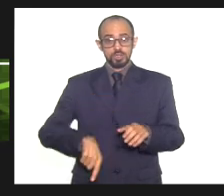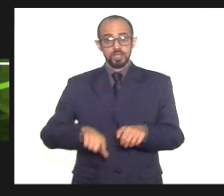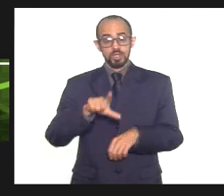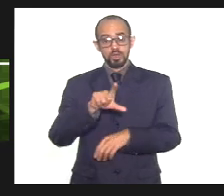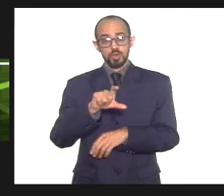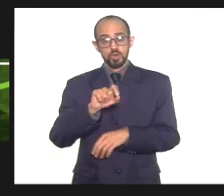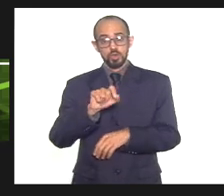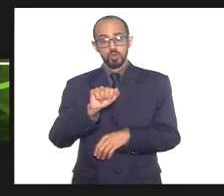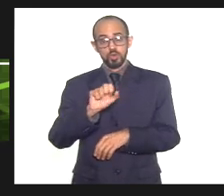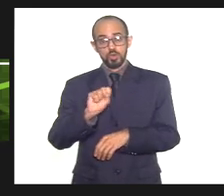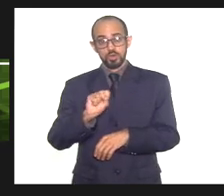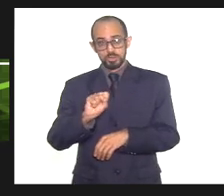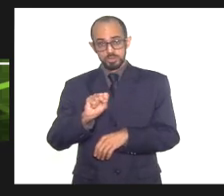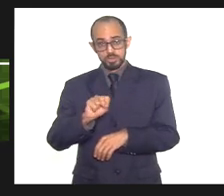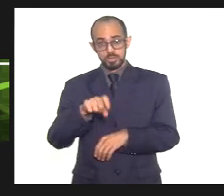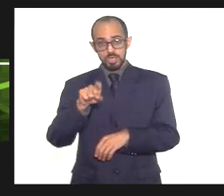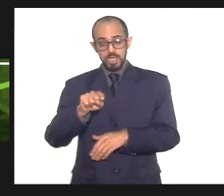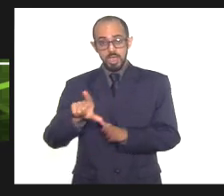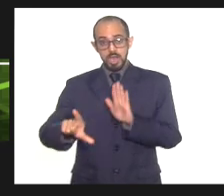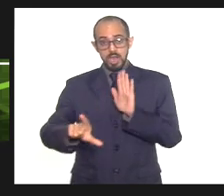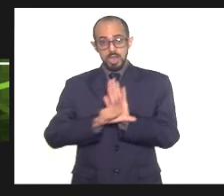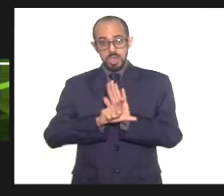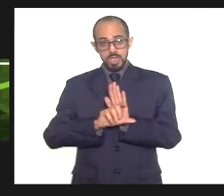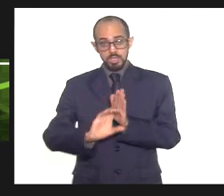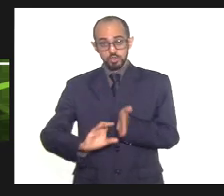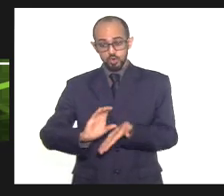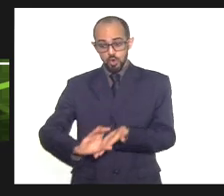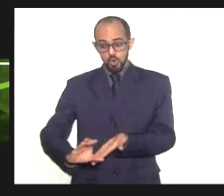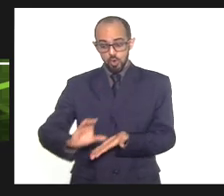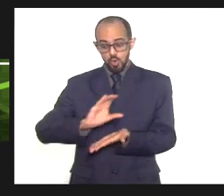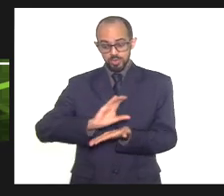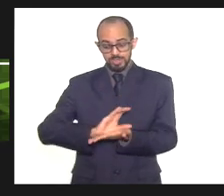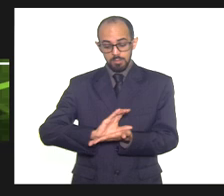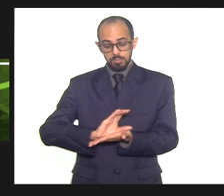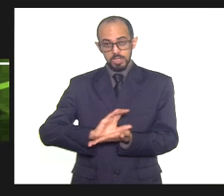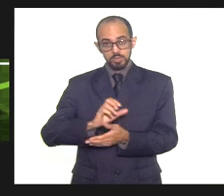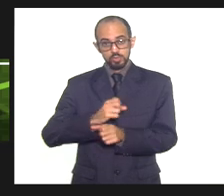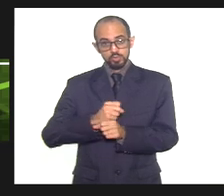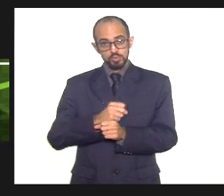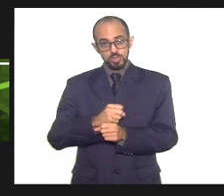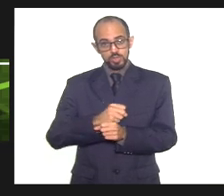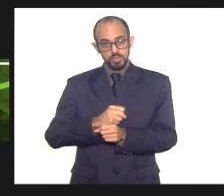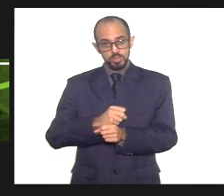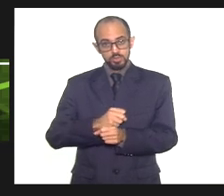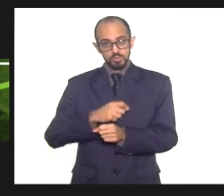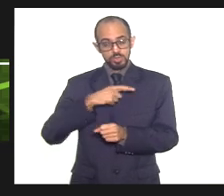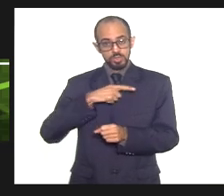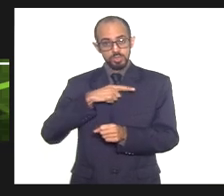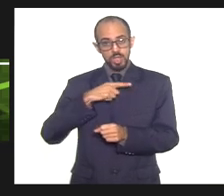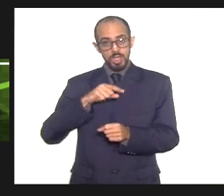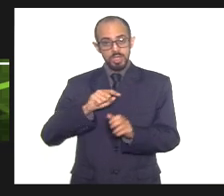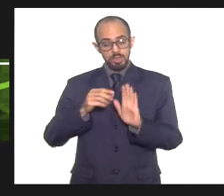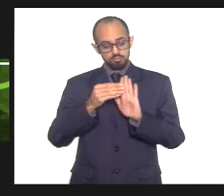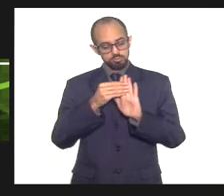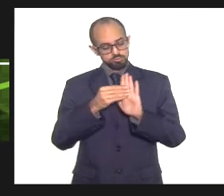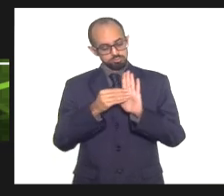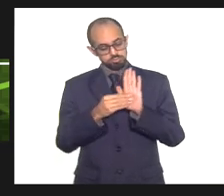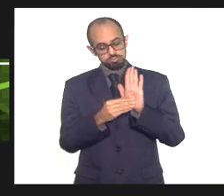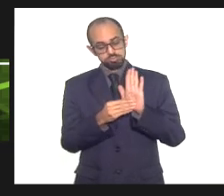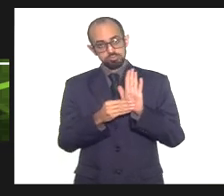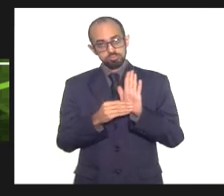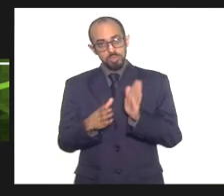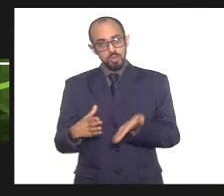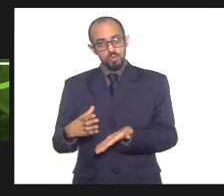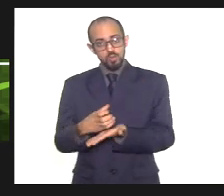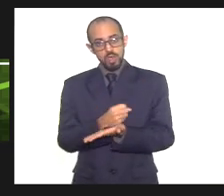LOAS, Lei Orçamentária Anual, com as previsões de receita. Se alguma previsão de receita não